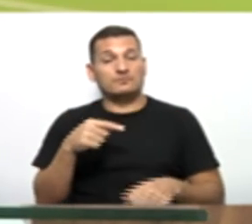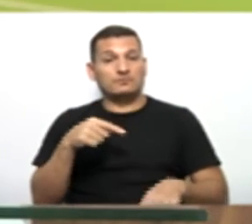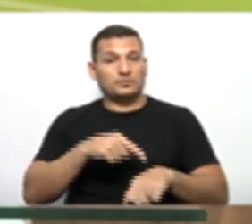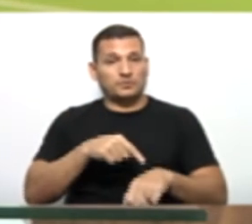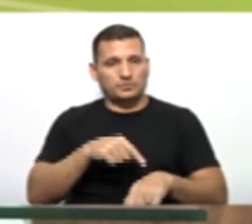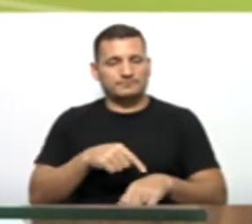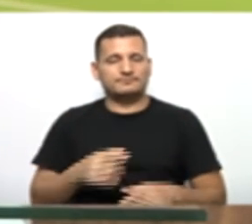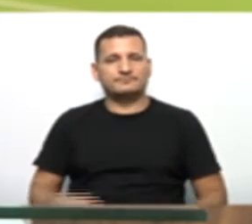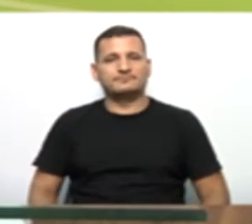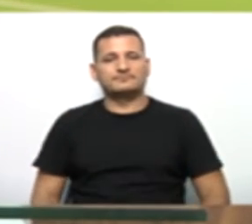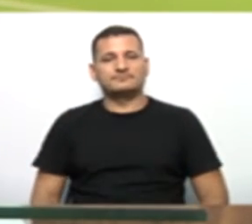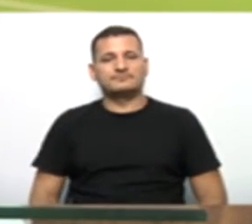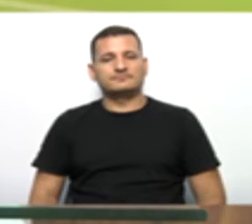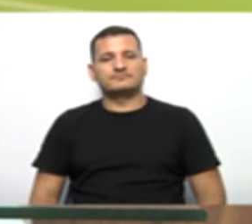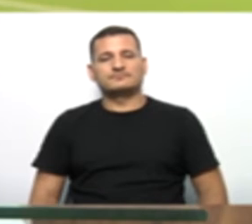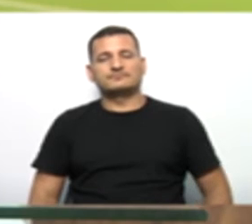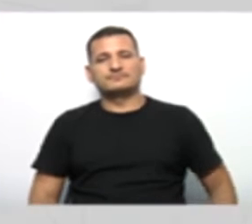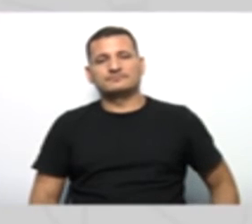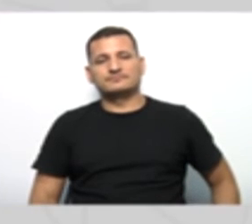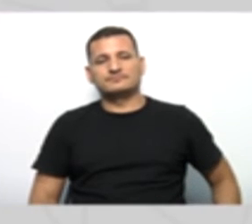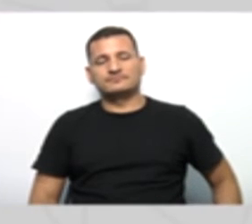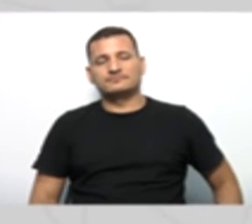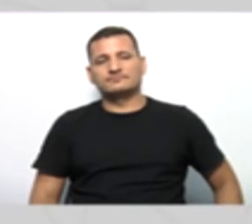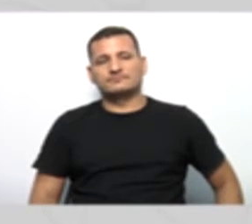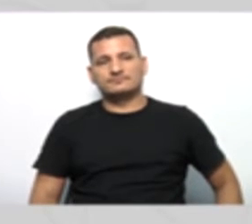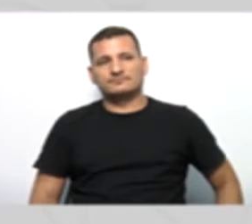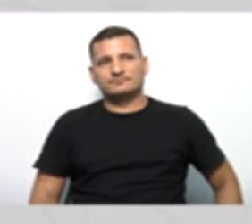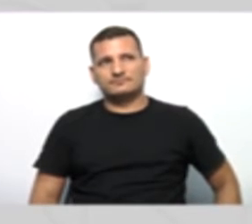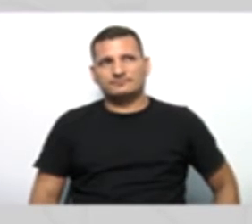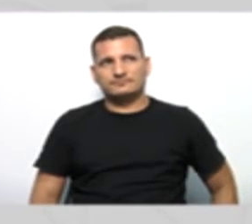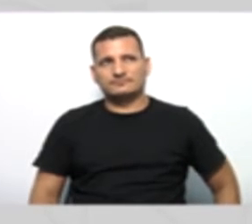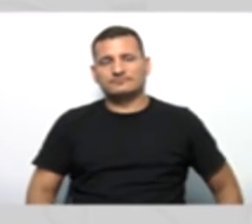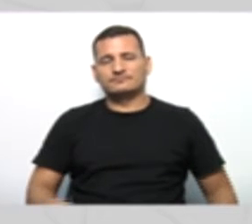questão 1. O que é